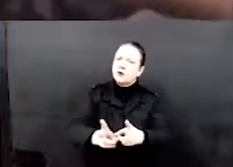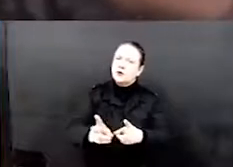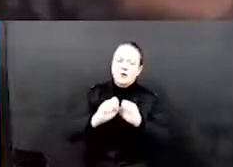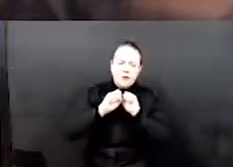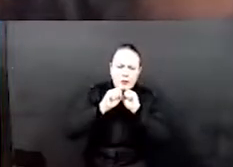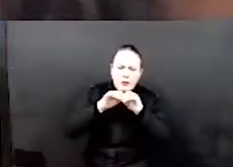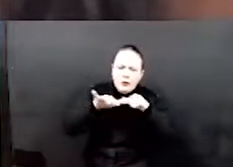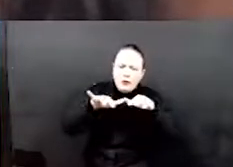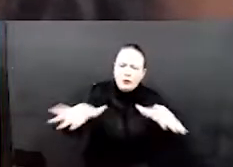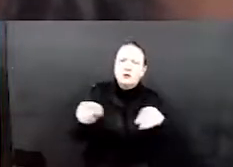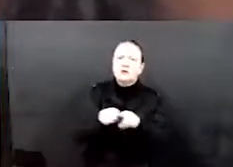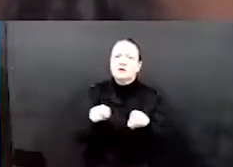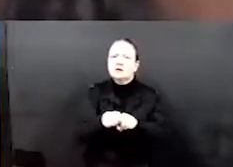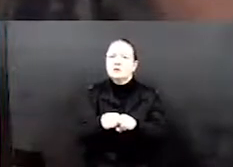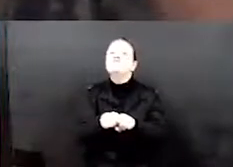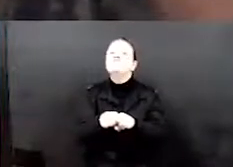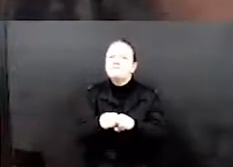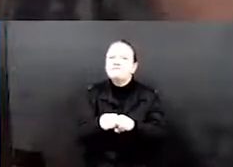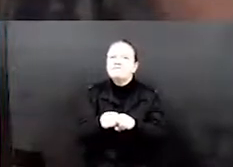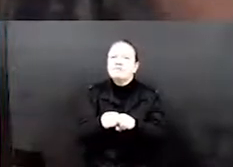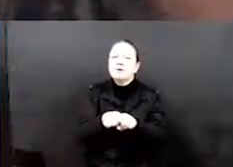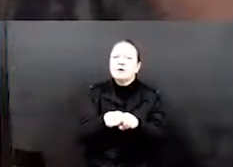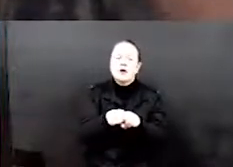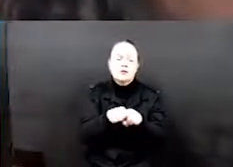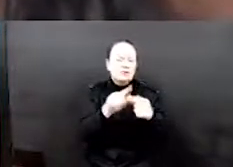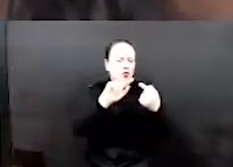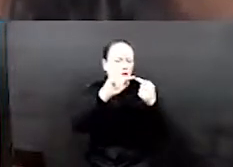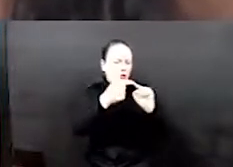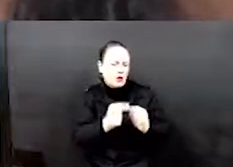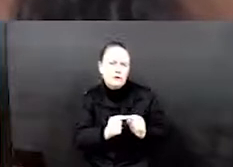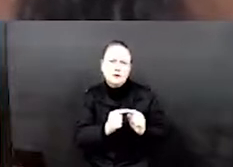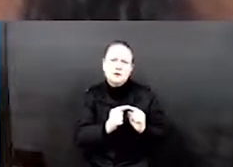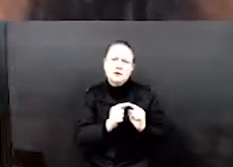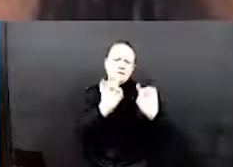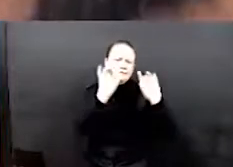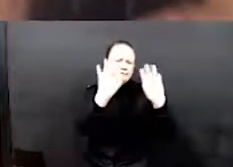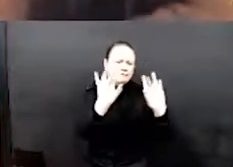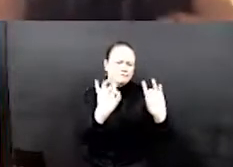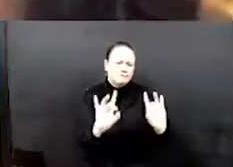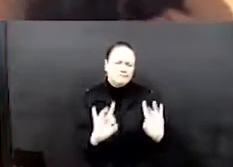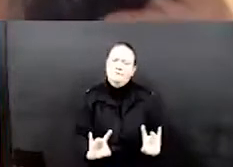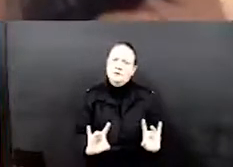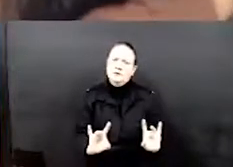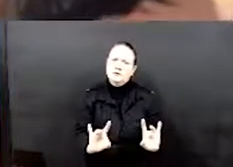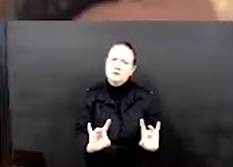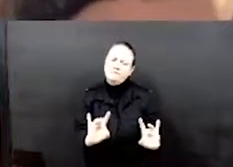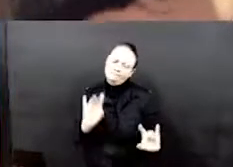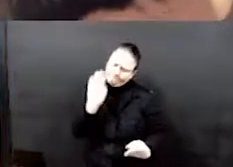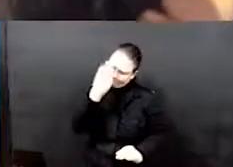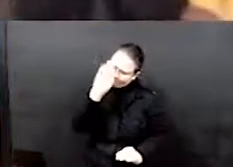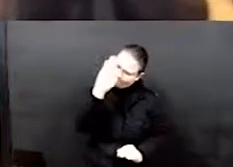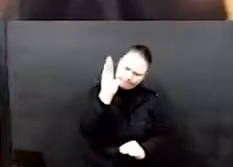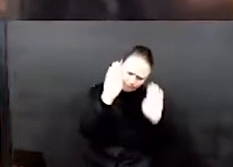é um laço. É uma relação muito preciosa. De muito eixo, sabe? De muito, muito central,